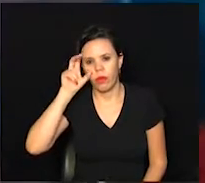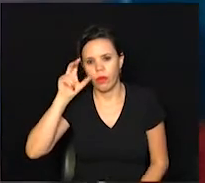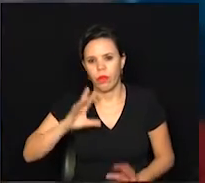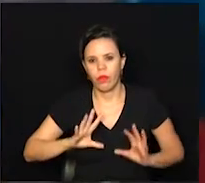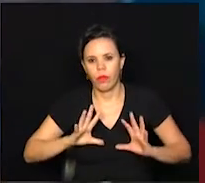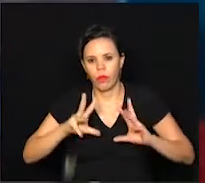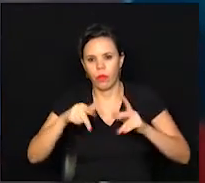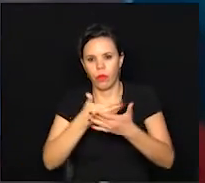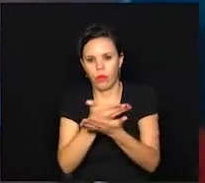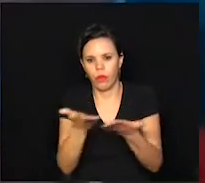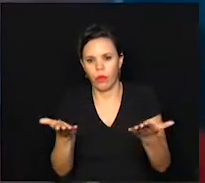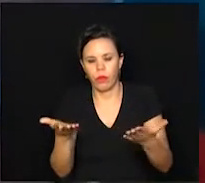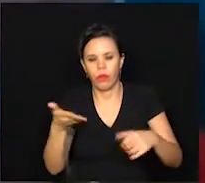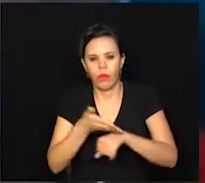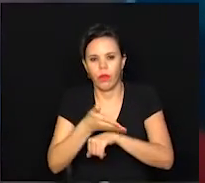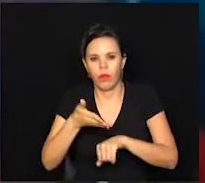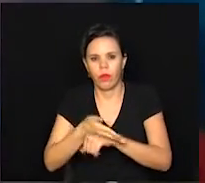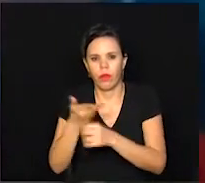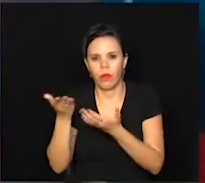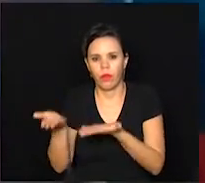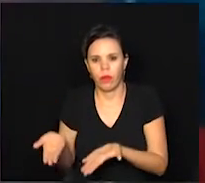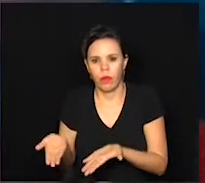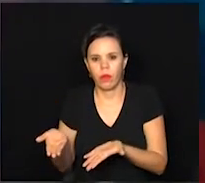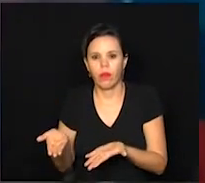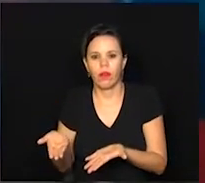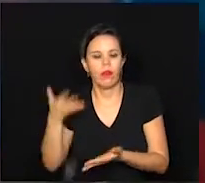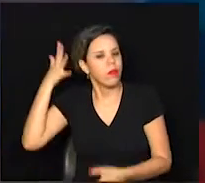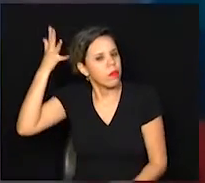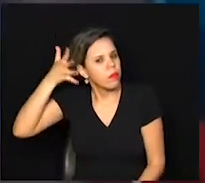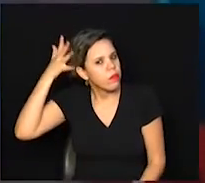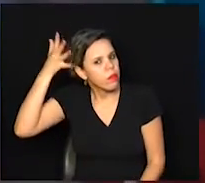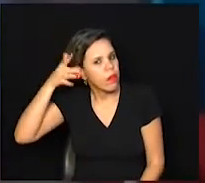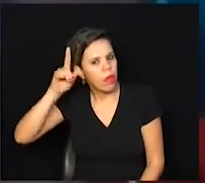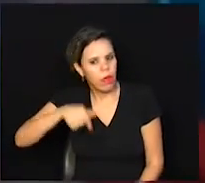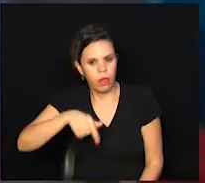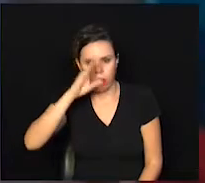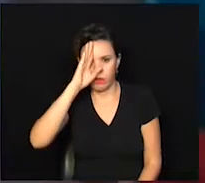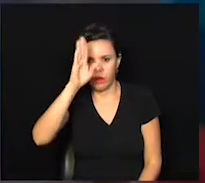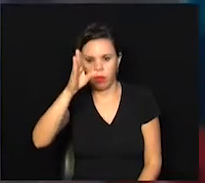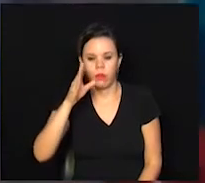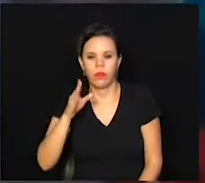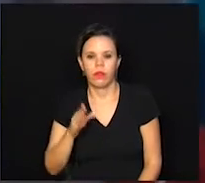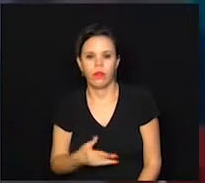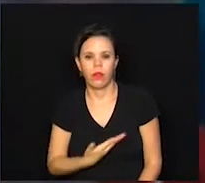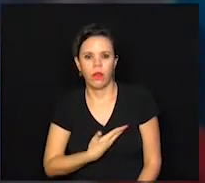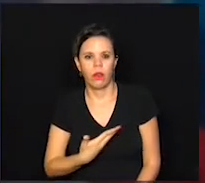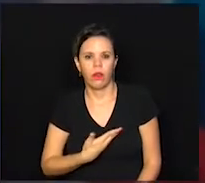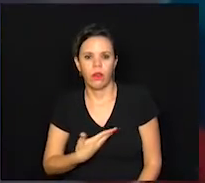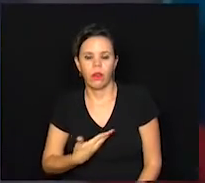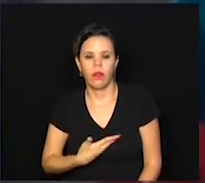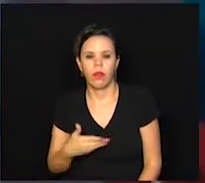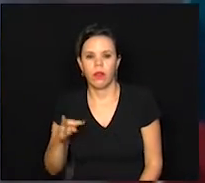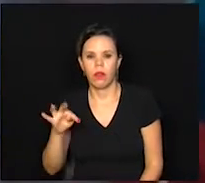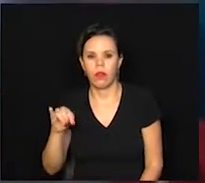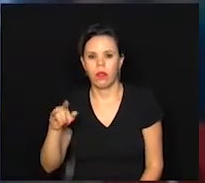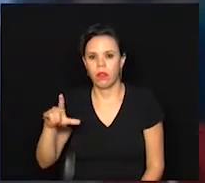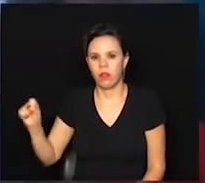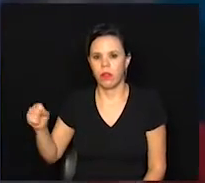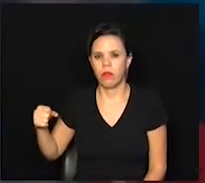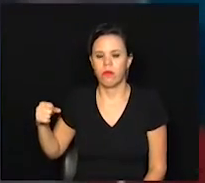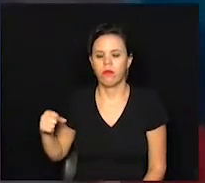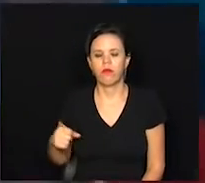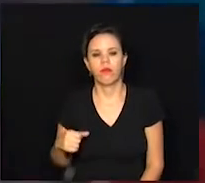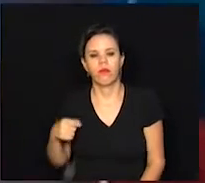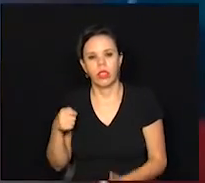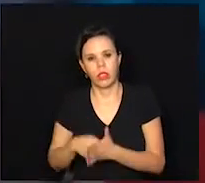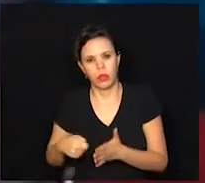todos integrantes aqui desse espaço, que é fundamental. Companheiro Rogério Sotile, grande companheiro de luta,